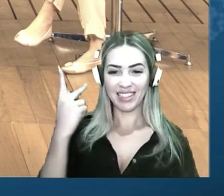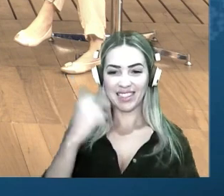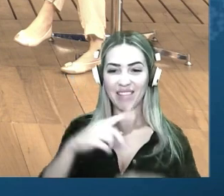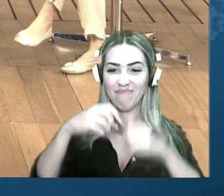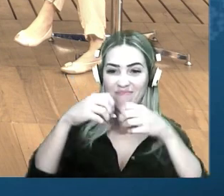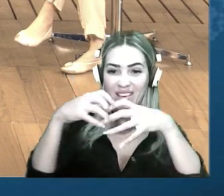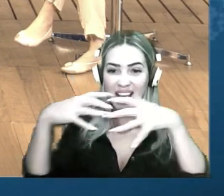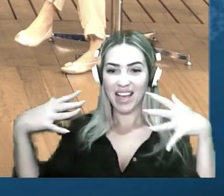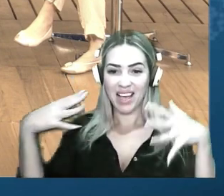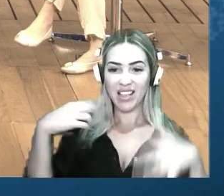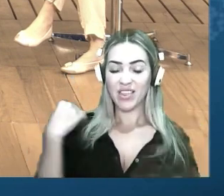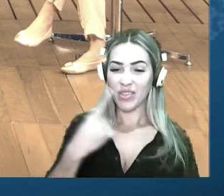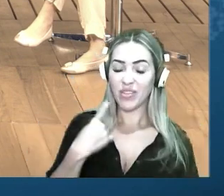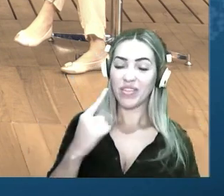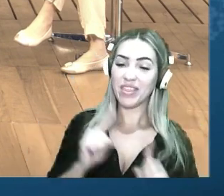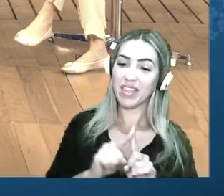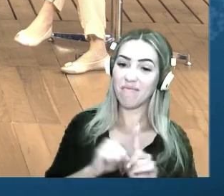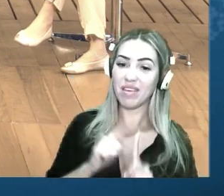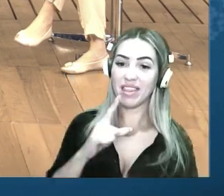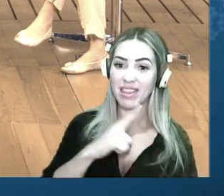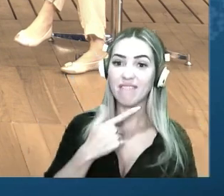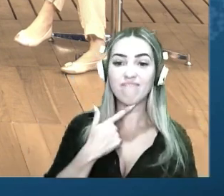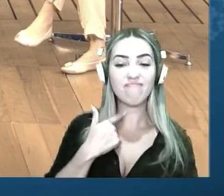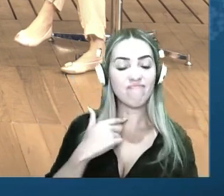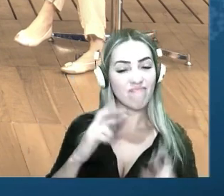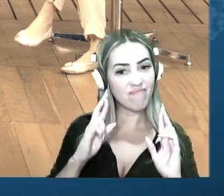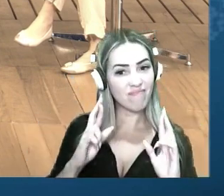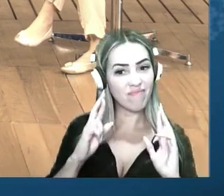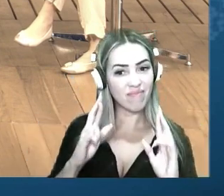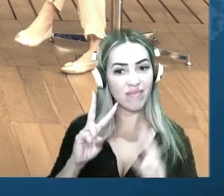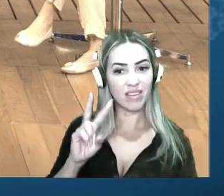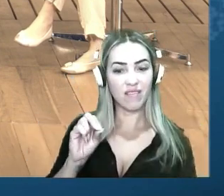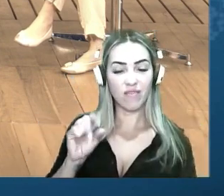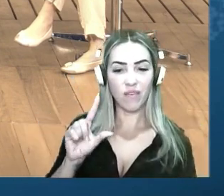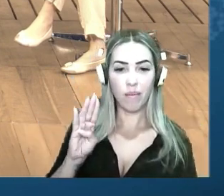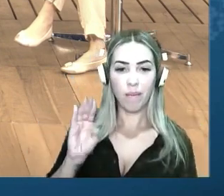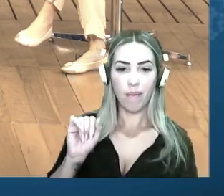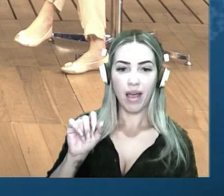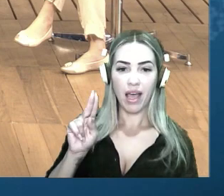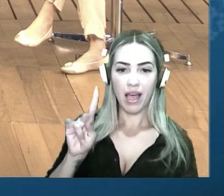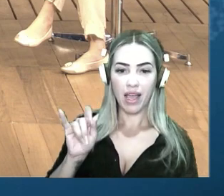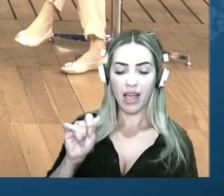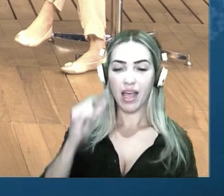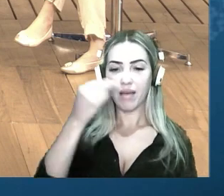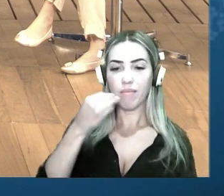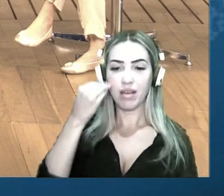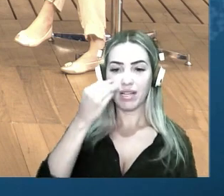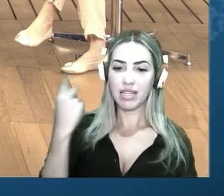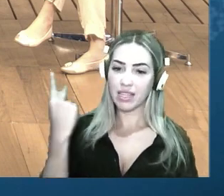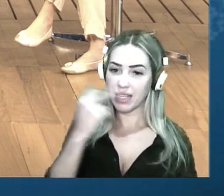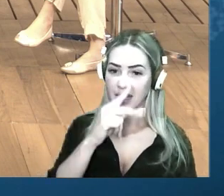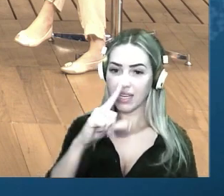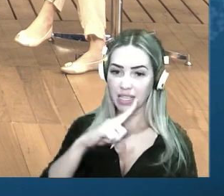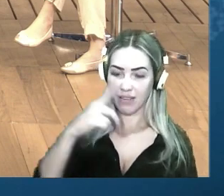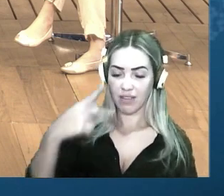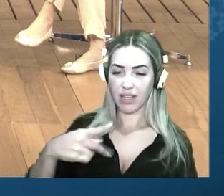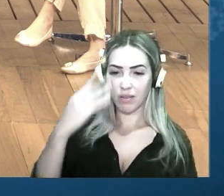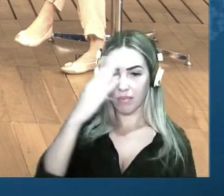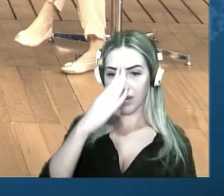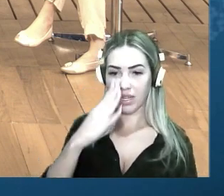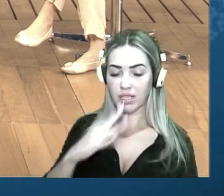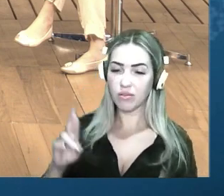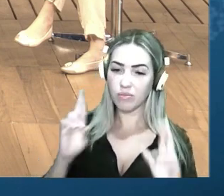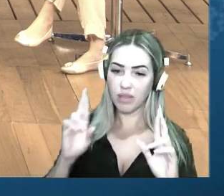nós também temos uma enorme expectativa, que é a Wolbachia, e as experiências que já houve no Brasil e as perspectivas. Por favor,